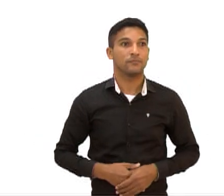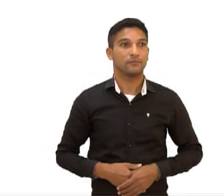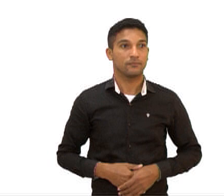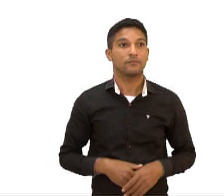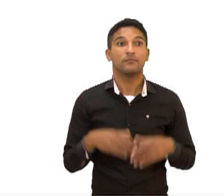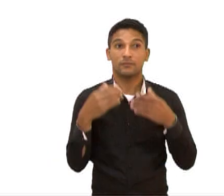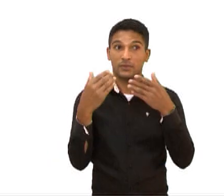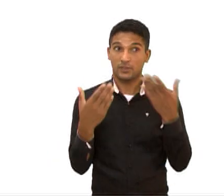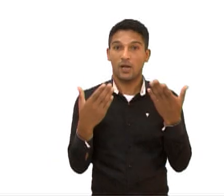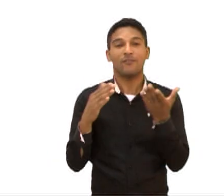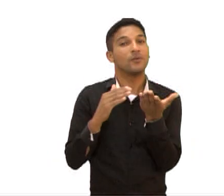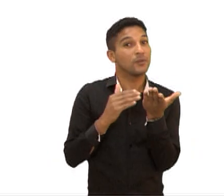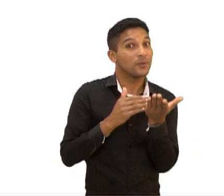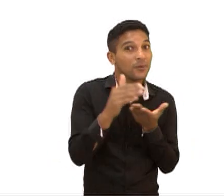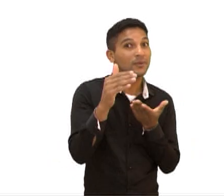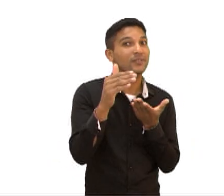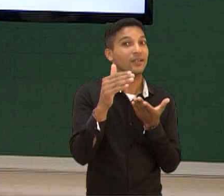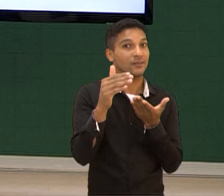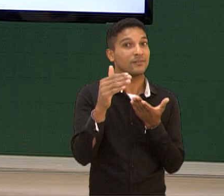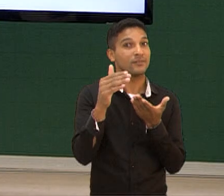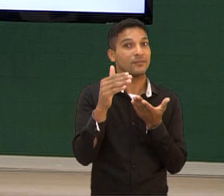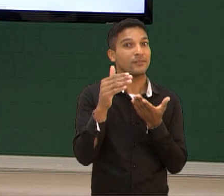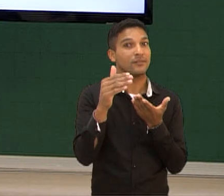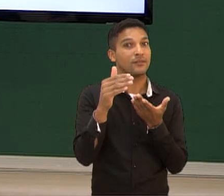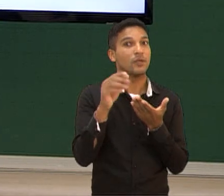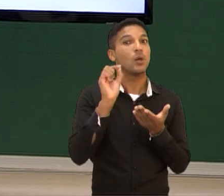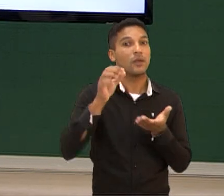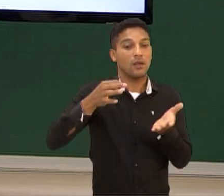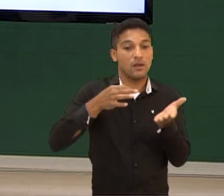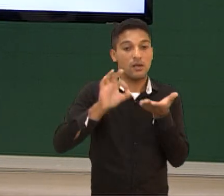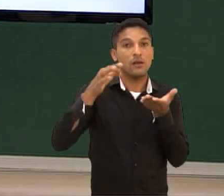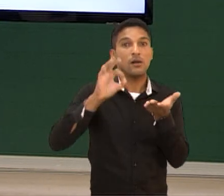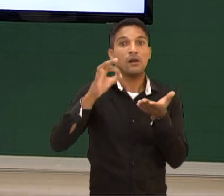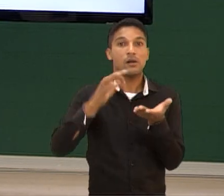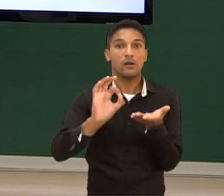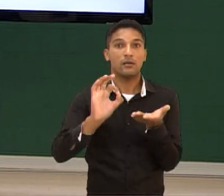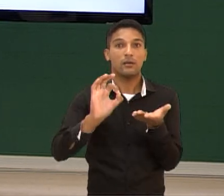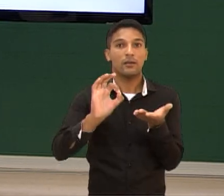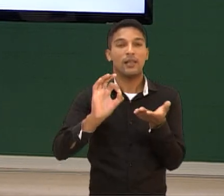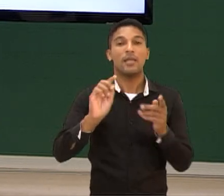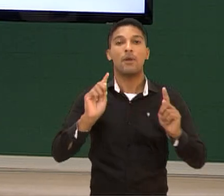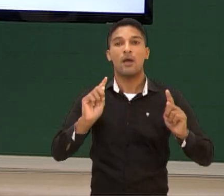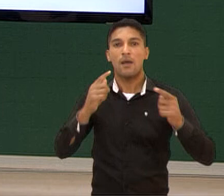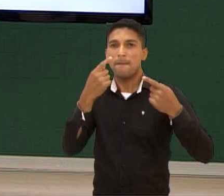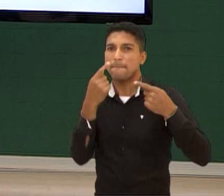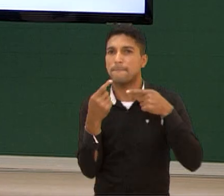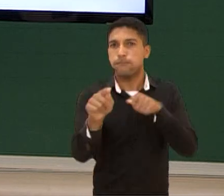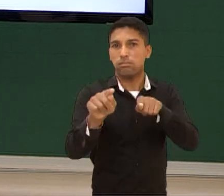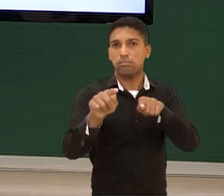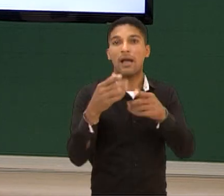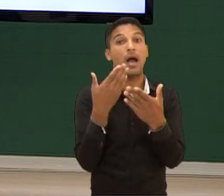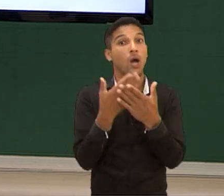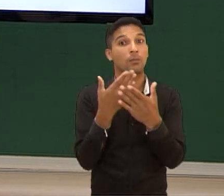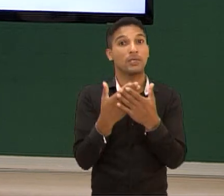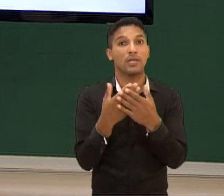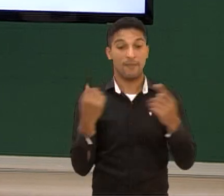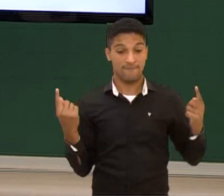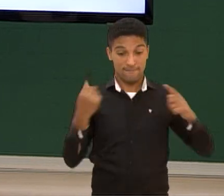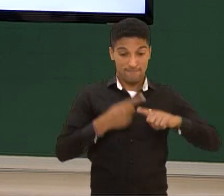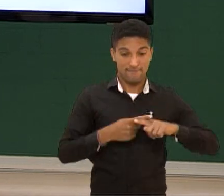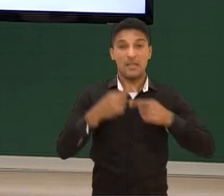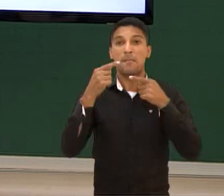Então, para começar nosso conteúdo de hoje, vamos corrigir o desafio que ficou da última aula. Tenho certeza que